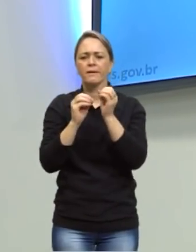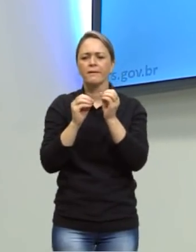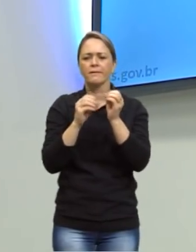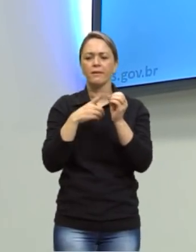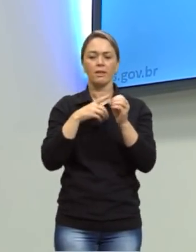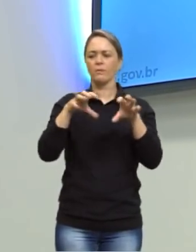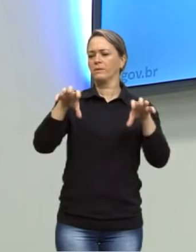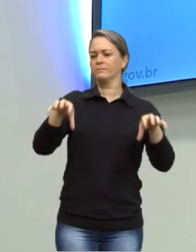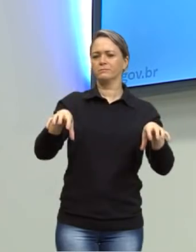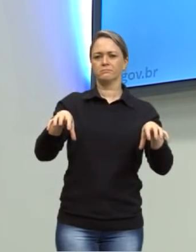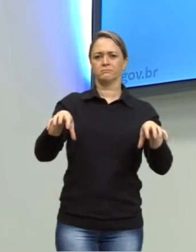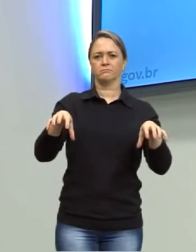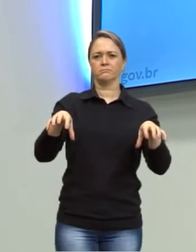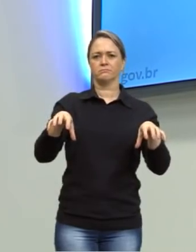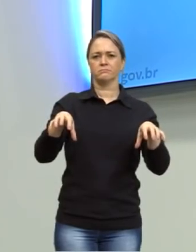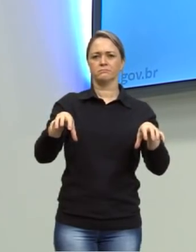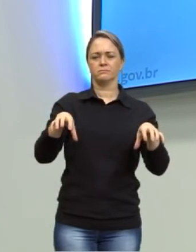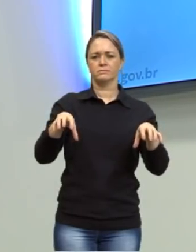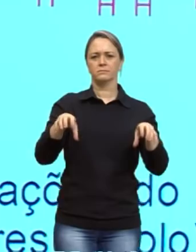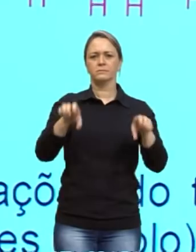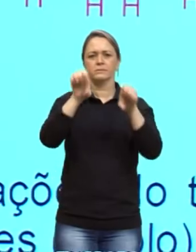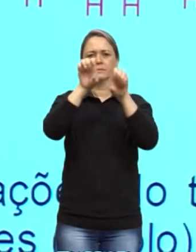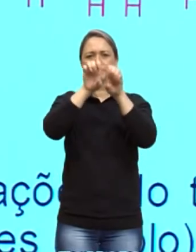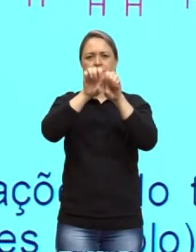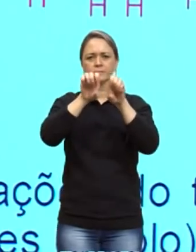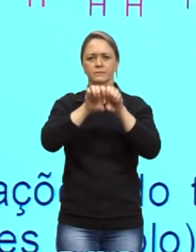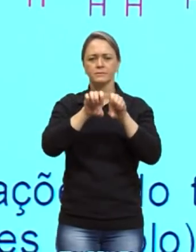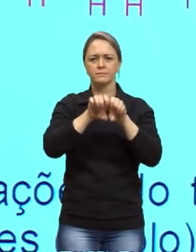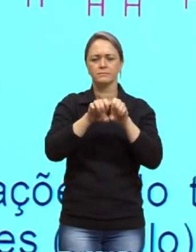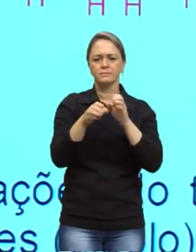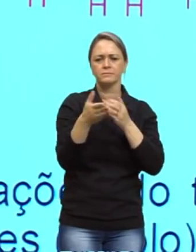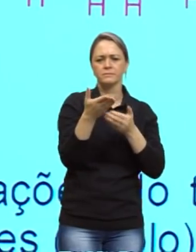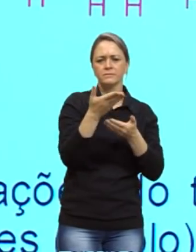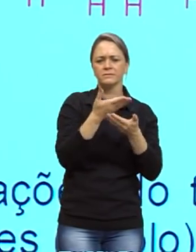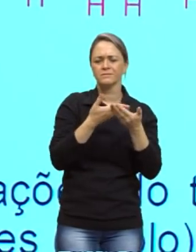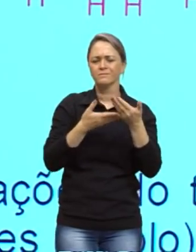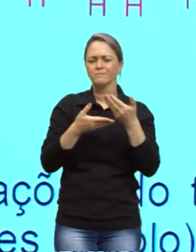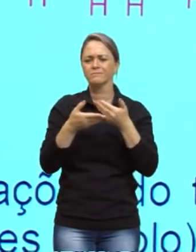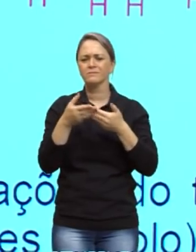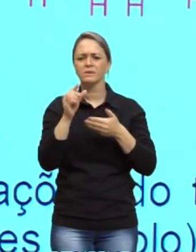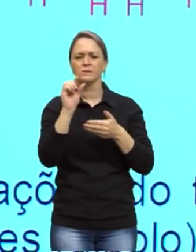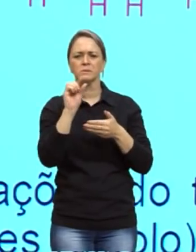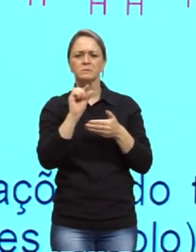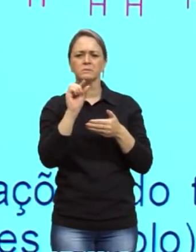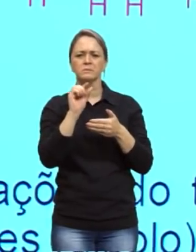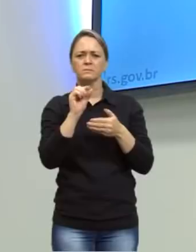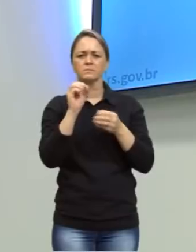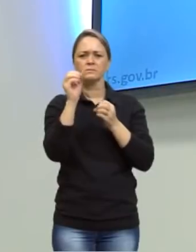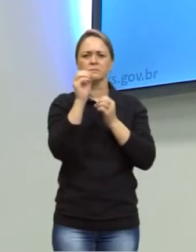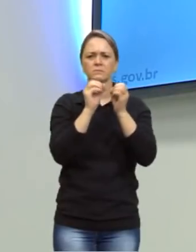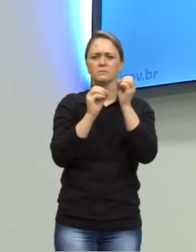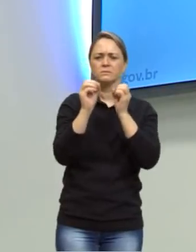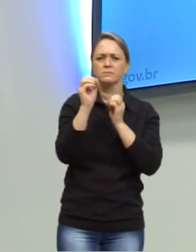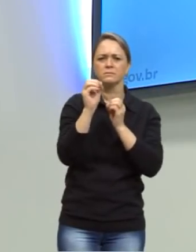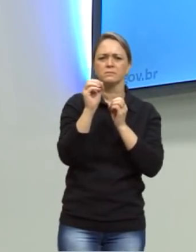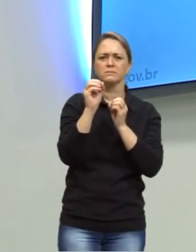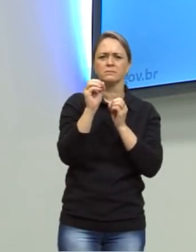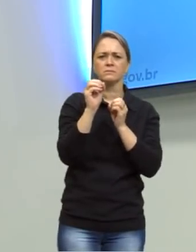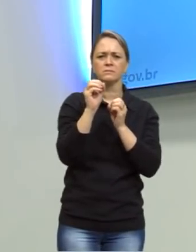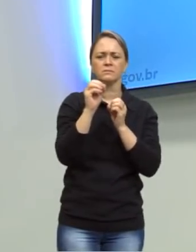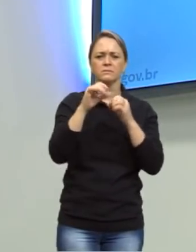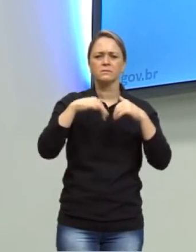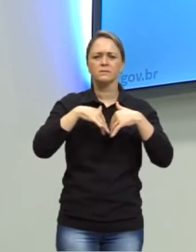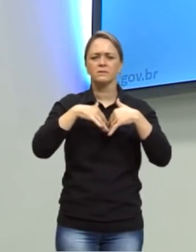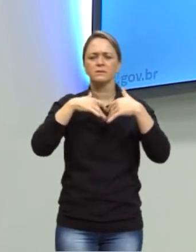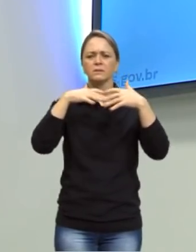tanto que essa estrutura aqui a integração é tão pequena entre uma molécula e outra tá que eles